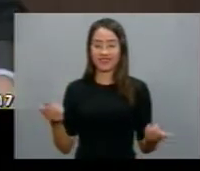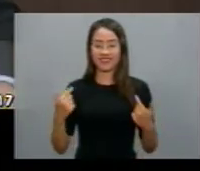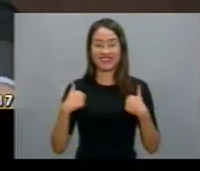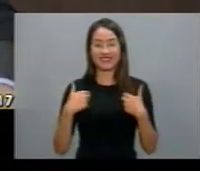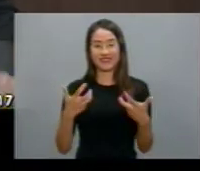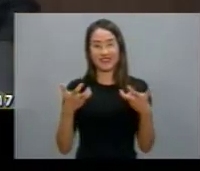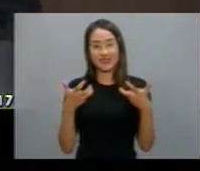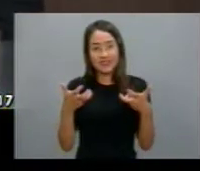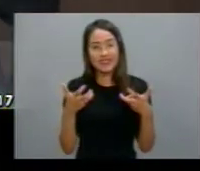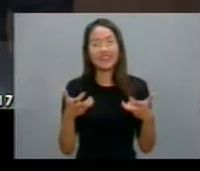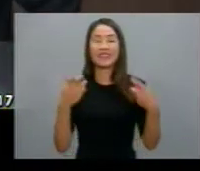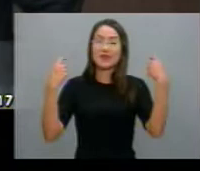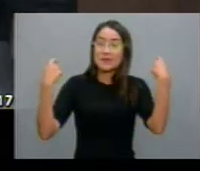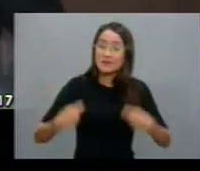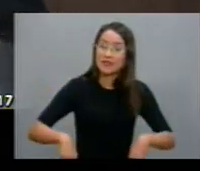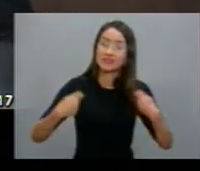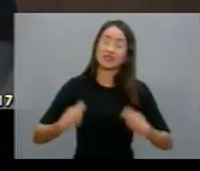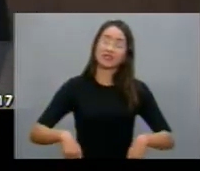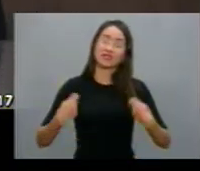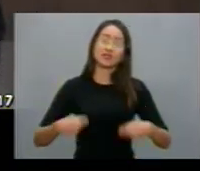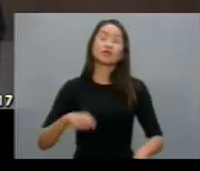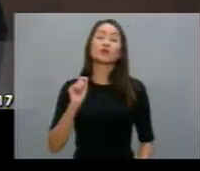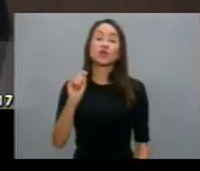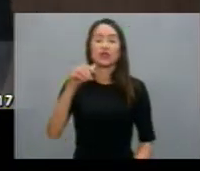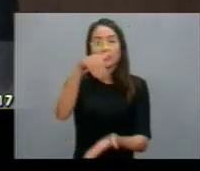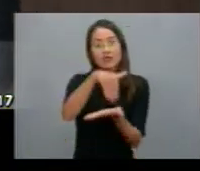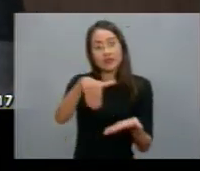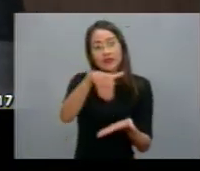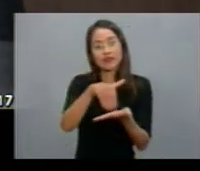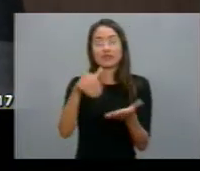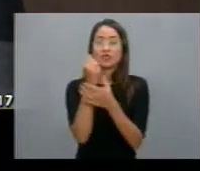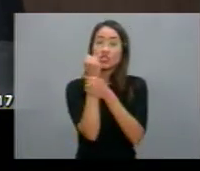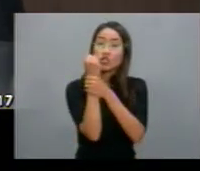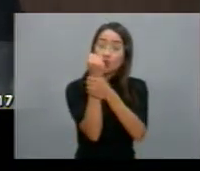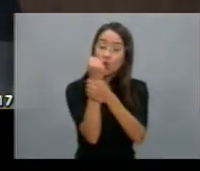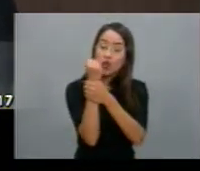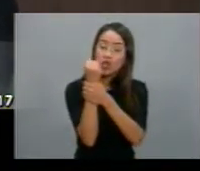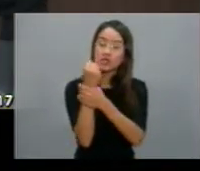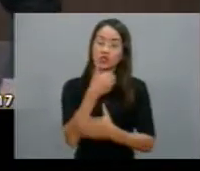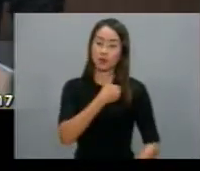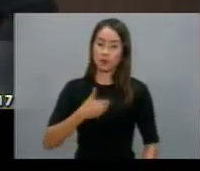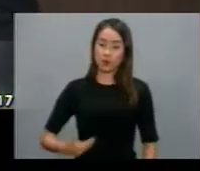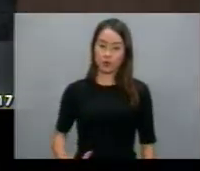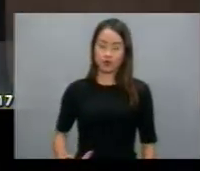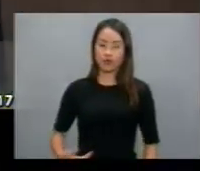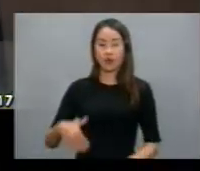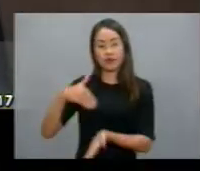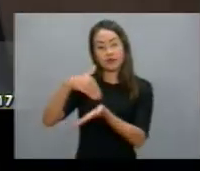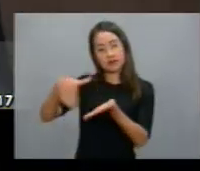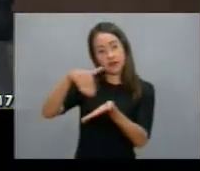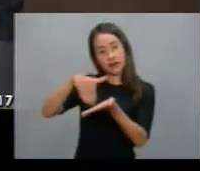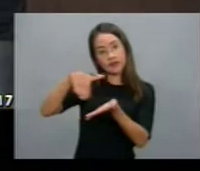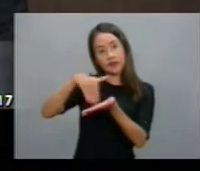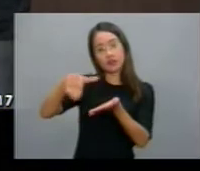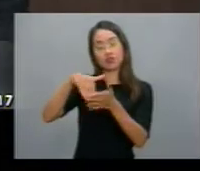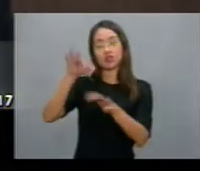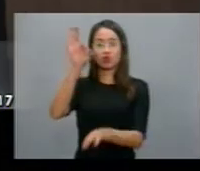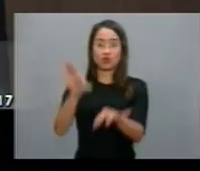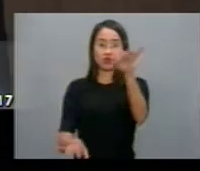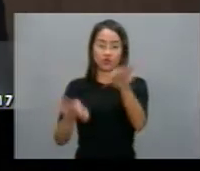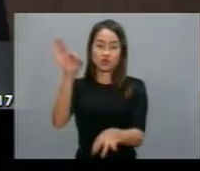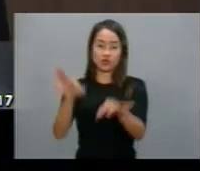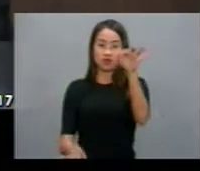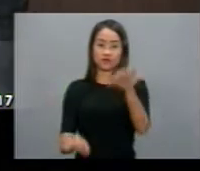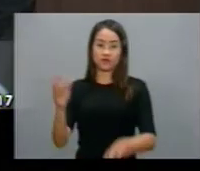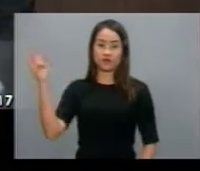insistir na necessidade de que a Secretaria de Segurança Pública e a Secretaria de Justiça venham ao Parlamento Cearense